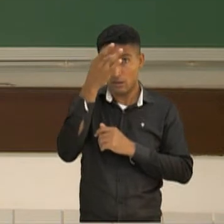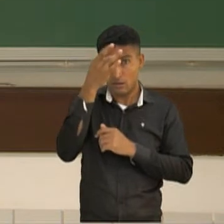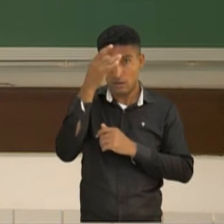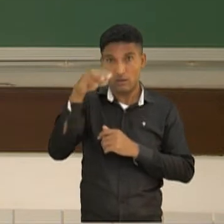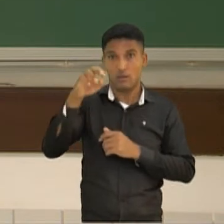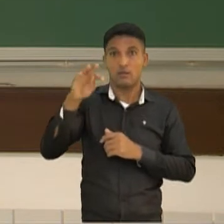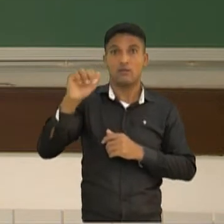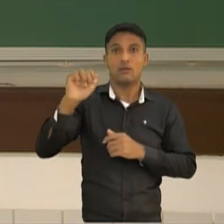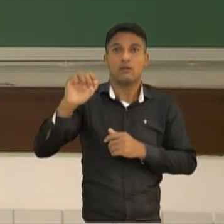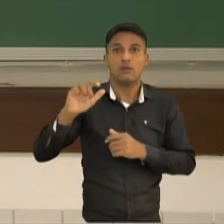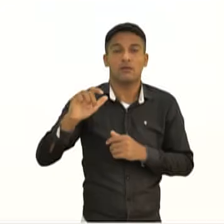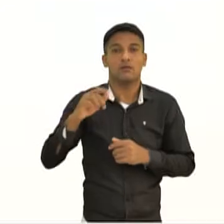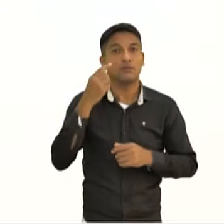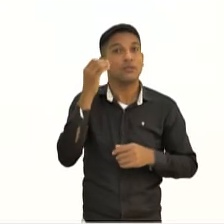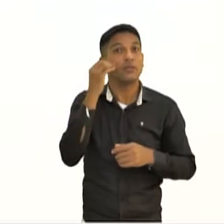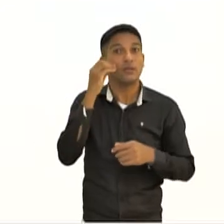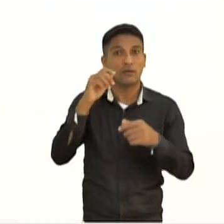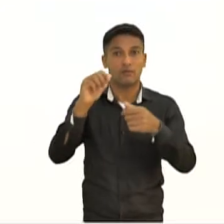vocês vão tentar fazer a letra B.